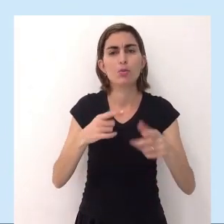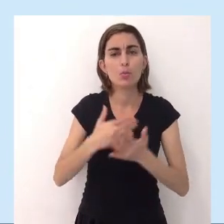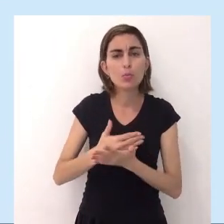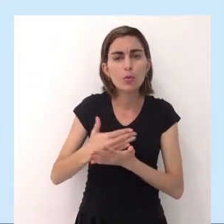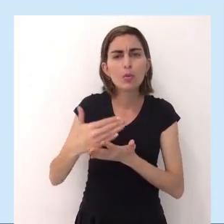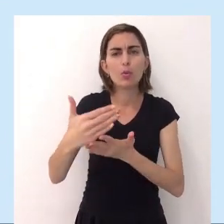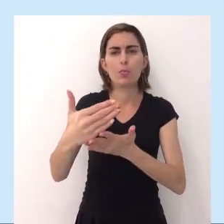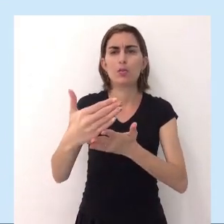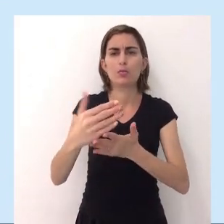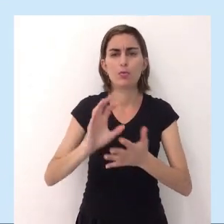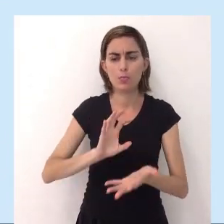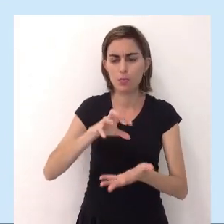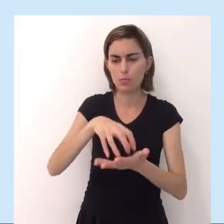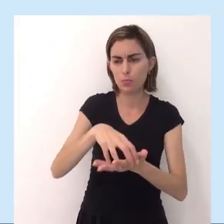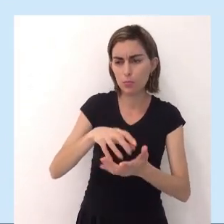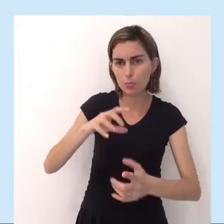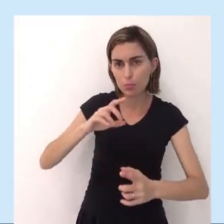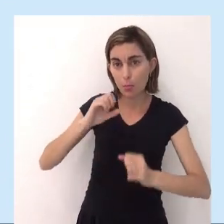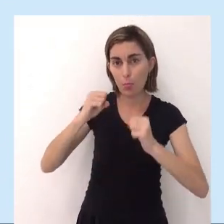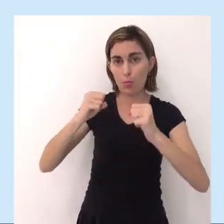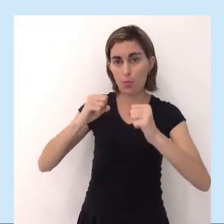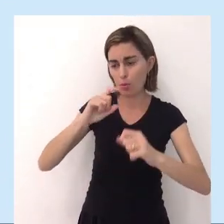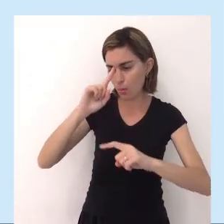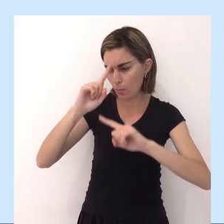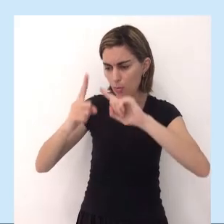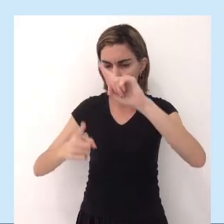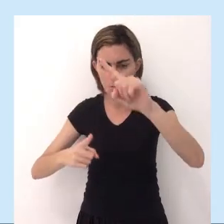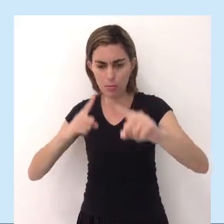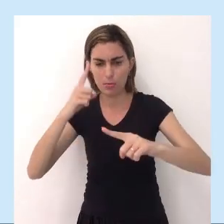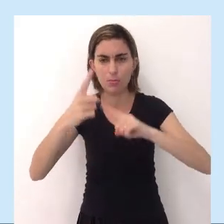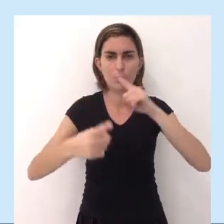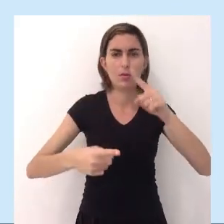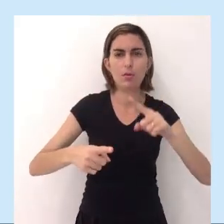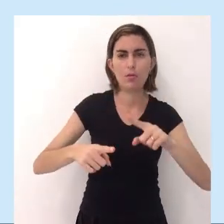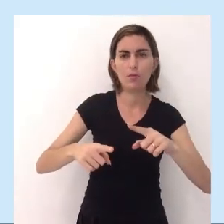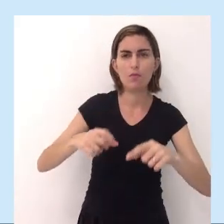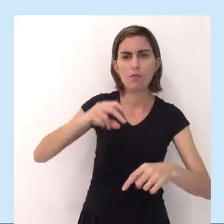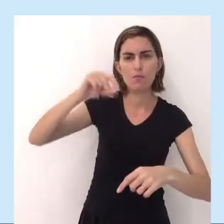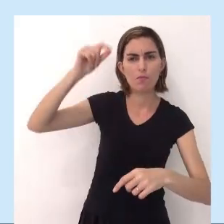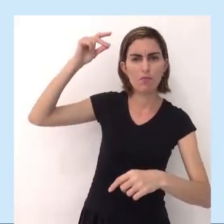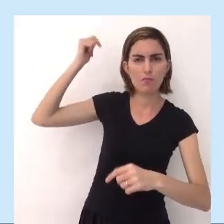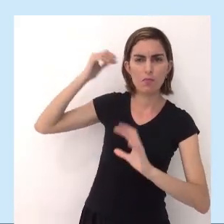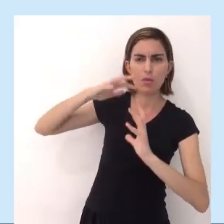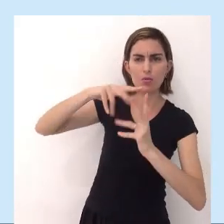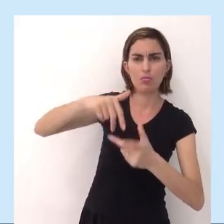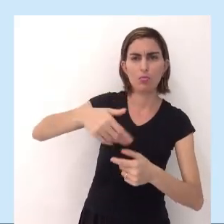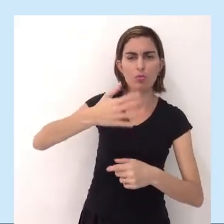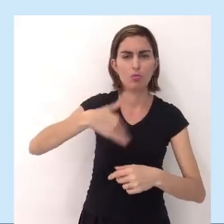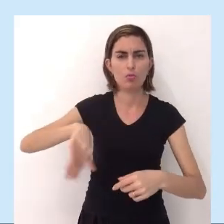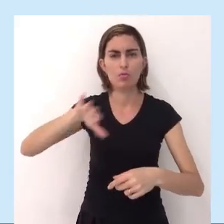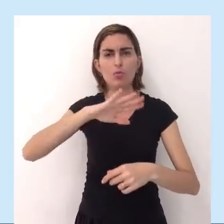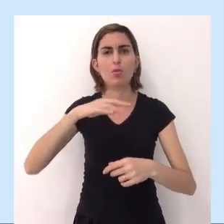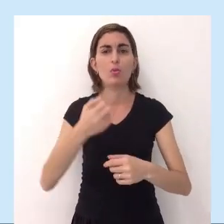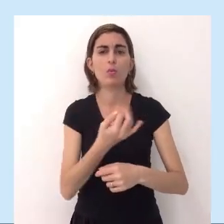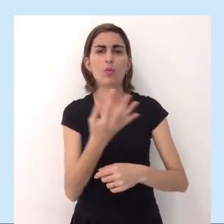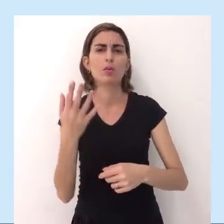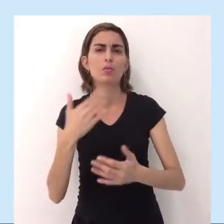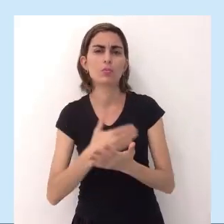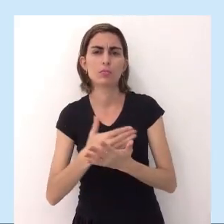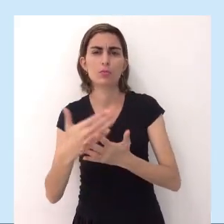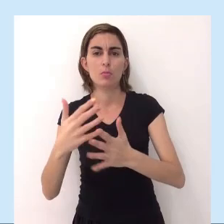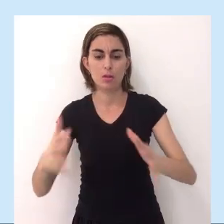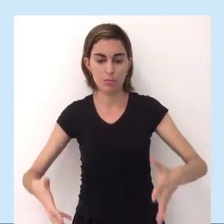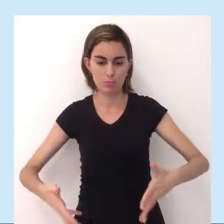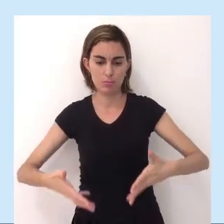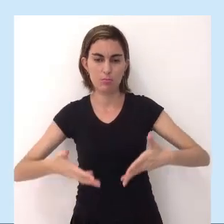eles começam a concentrar o seu poder, tentar concentrar o seu poder no Velho Mundo, tá? Que é quando ele começa